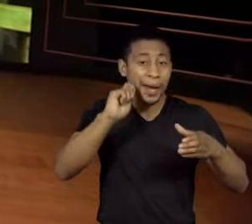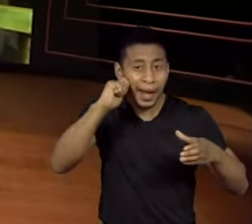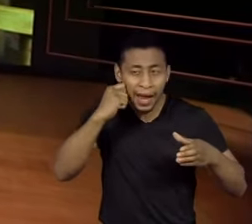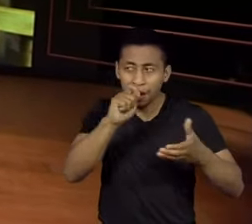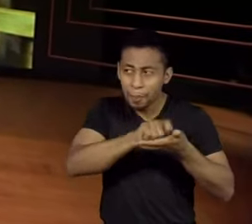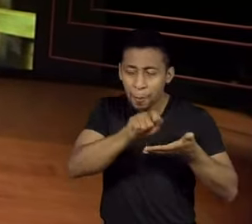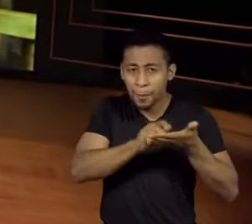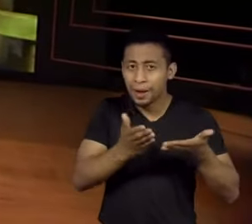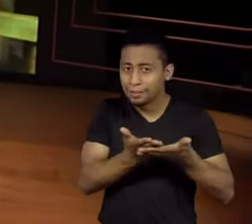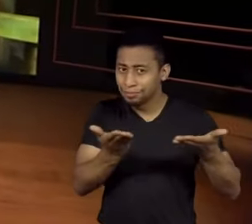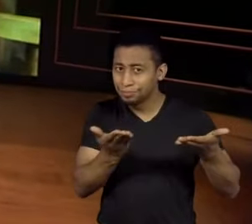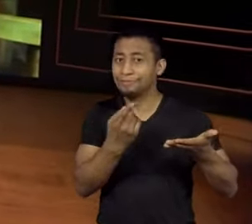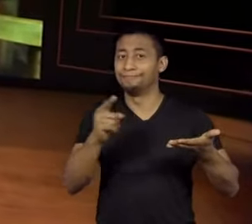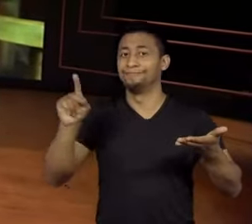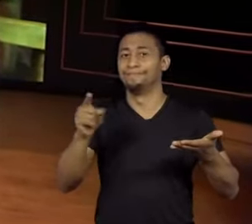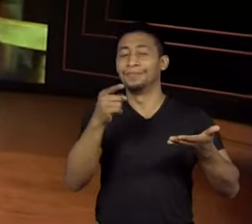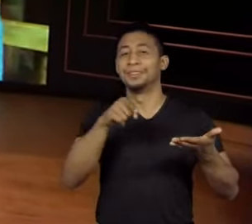Lang deu um apoio,